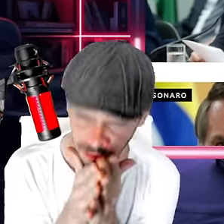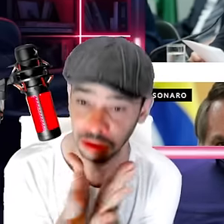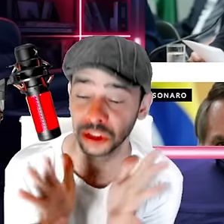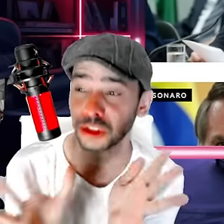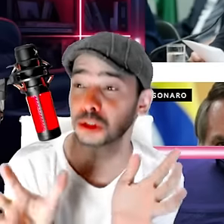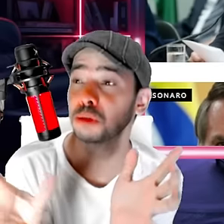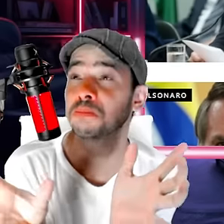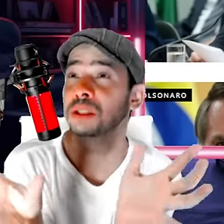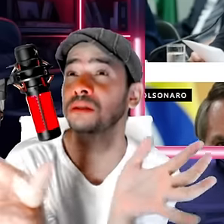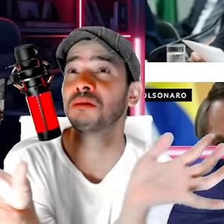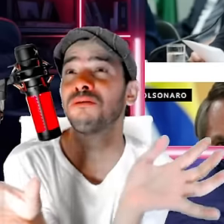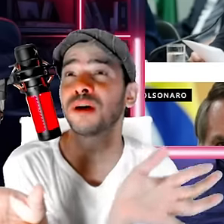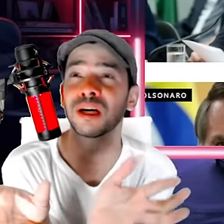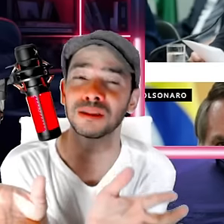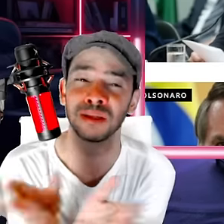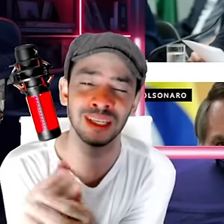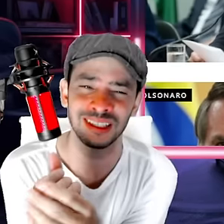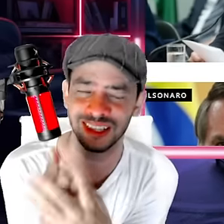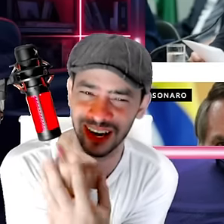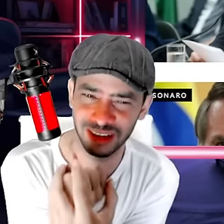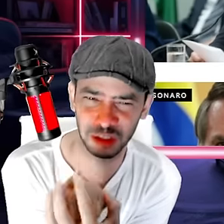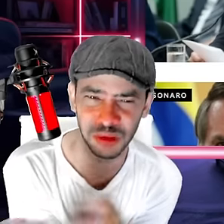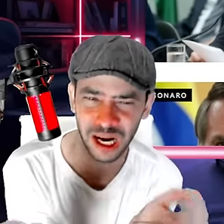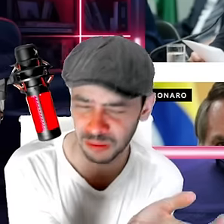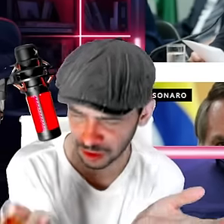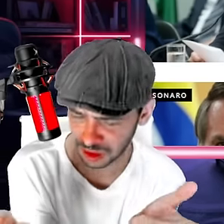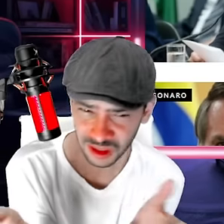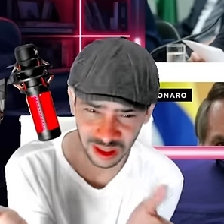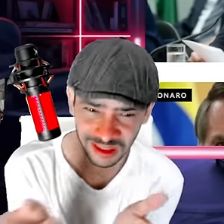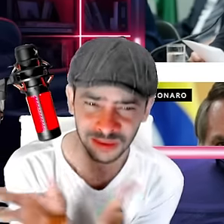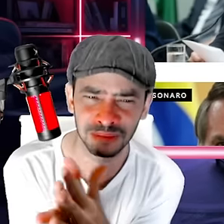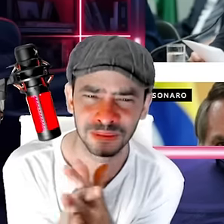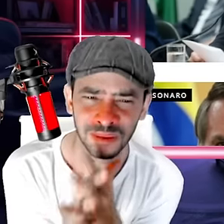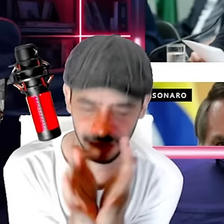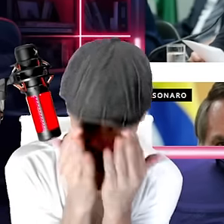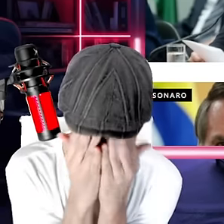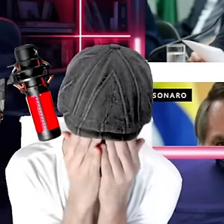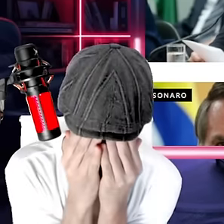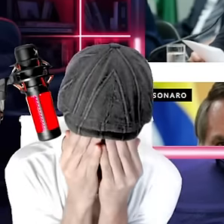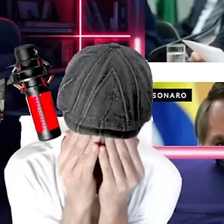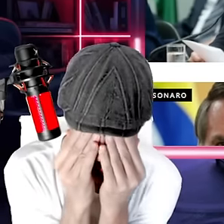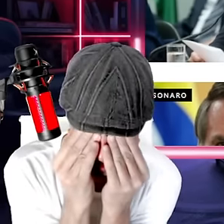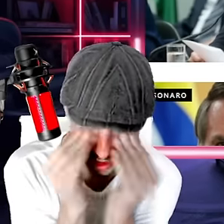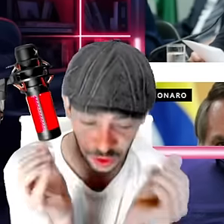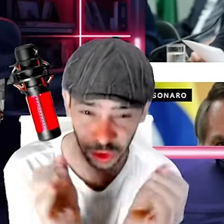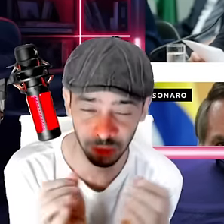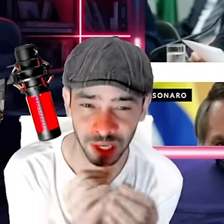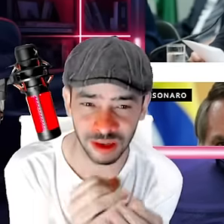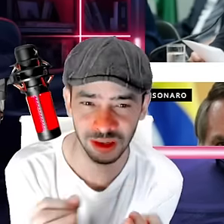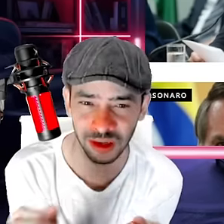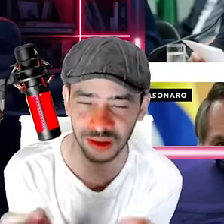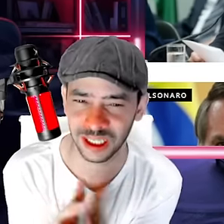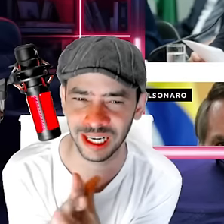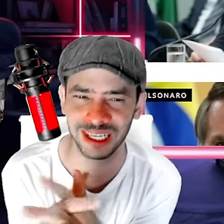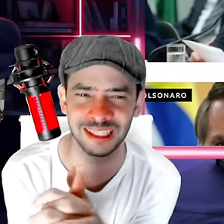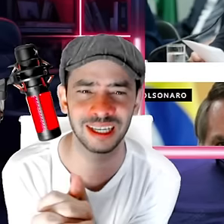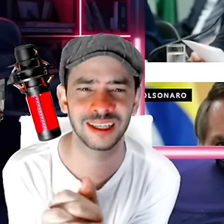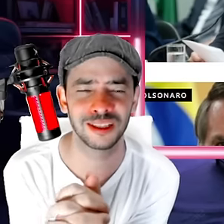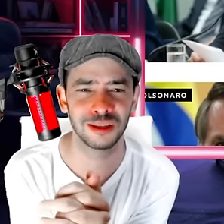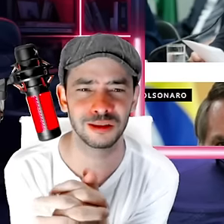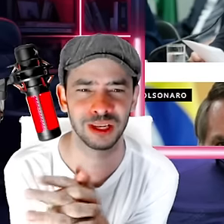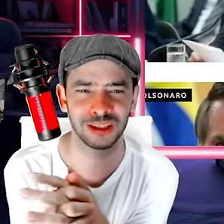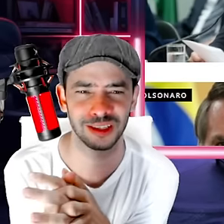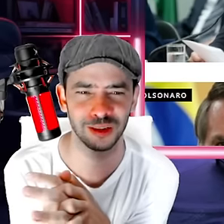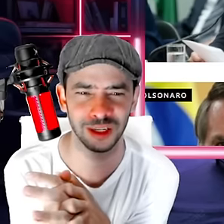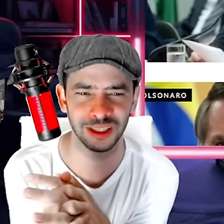hum descobriram o falcata Será que os barbos os jumentinho será que eles